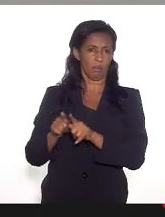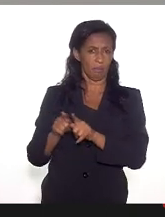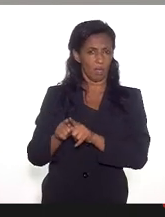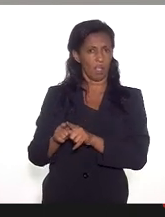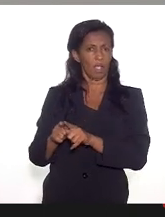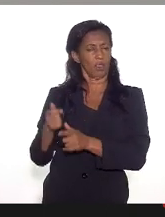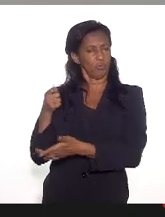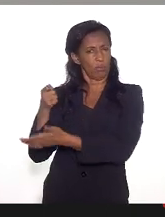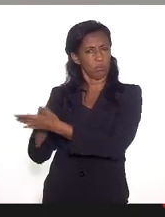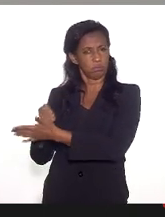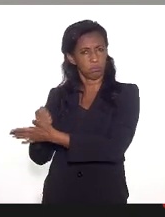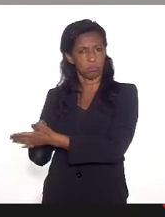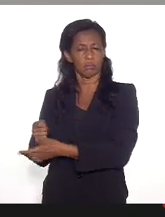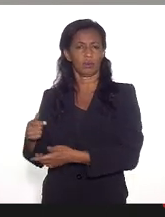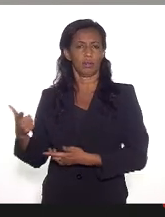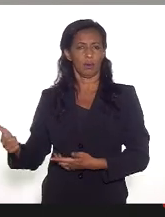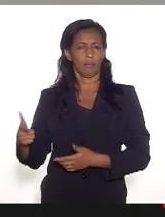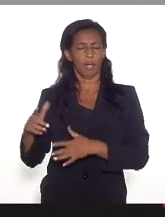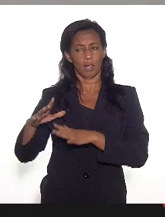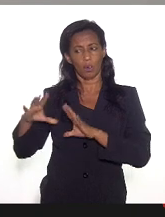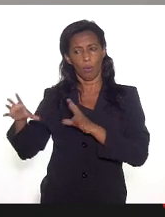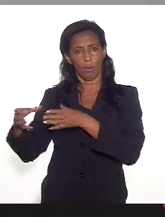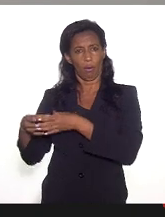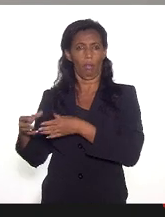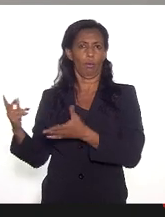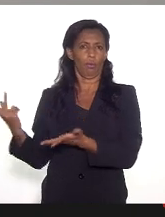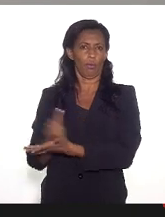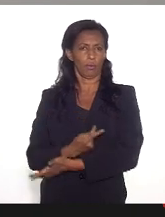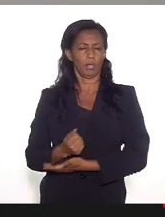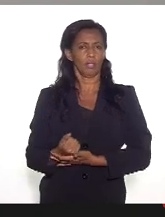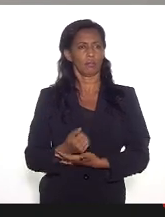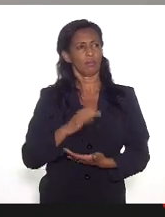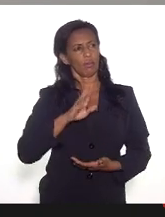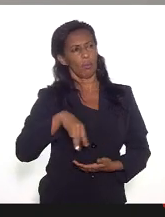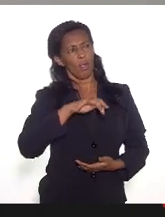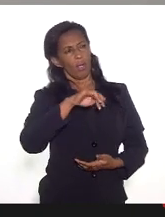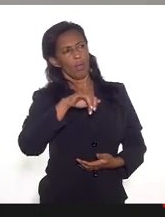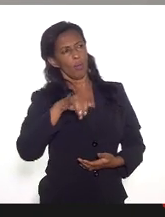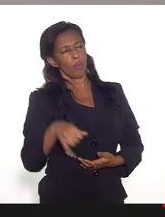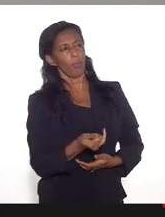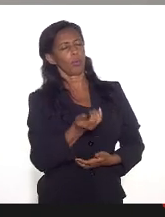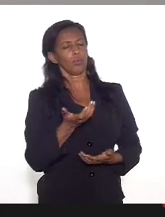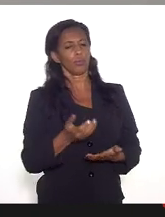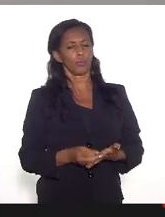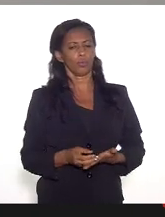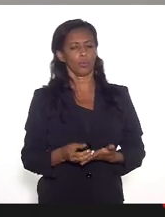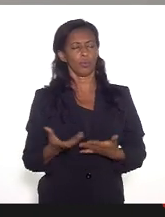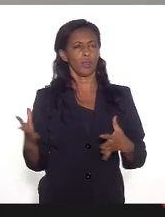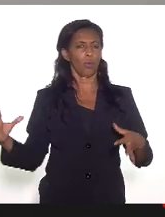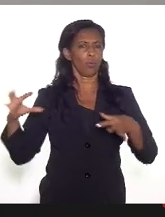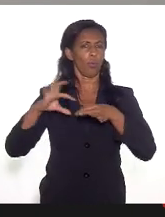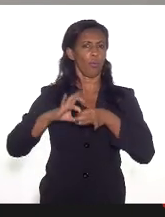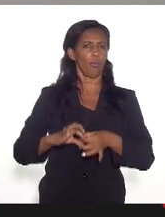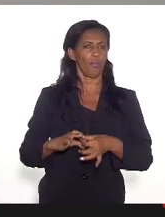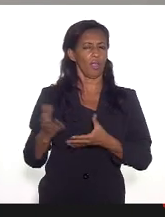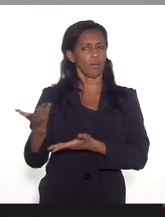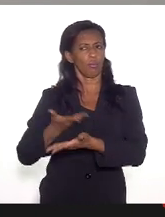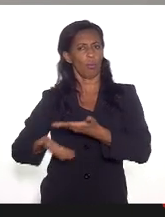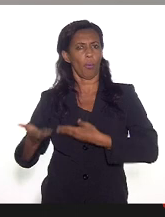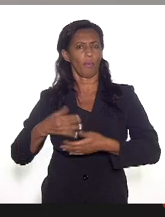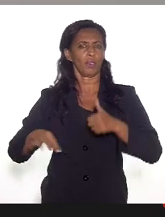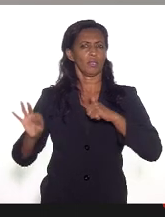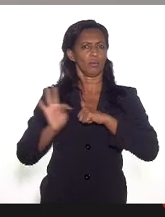lutando para que o campus da UESO, afinal de contas, aconteça. Se não seria oportuno a gente pensar, Almirante, em algum convênio de cooperação